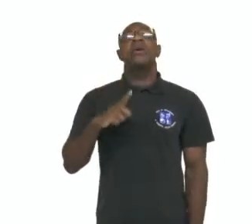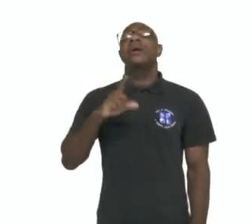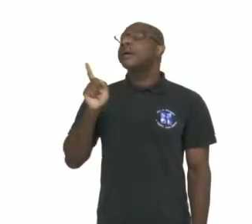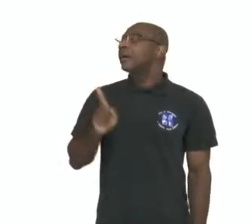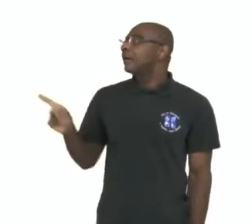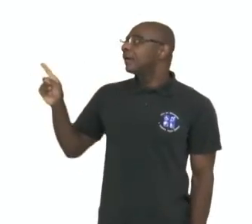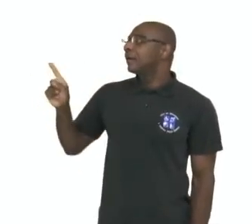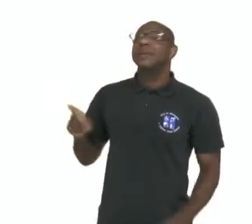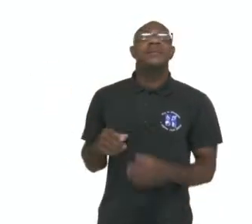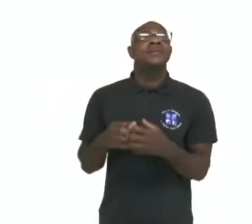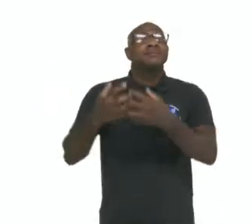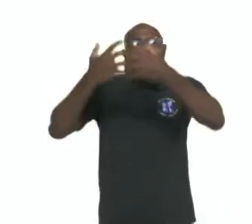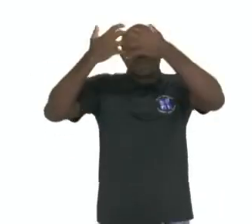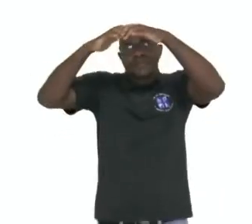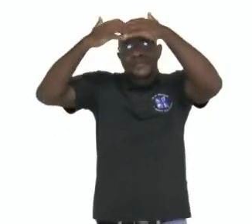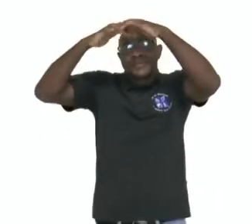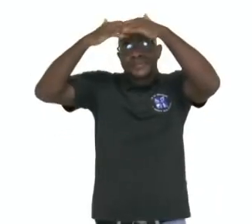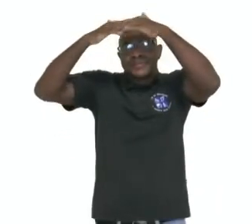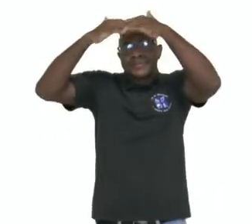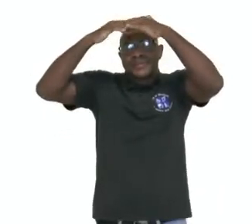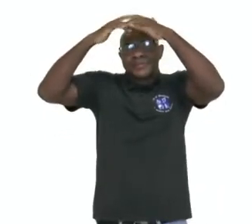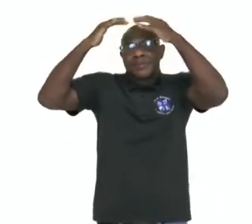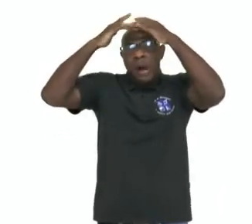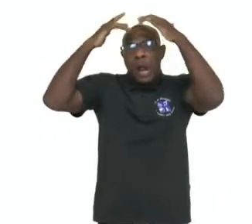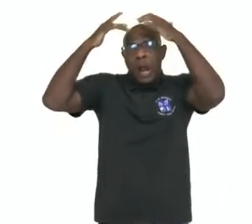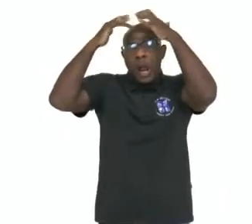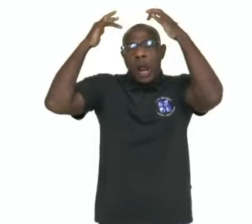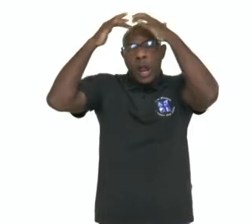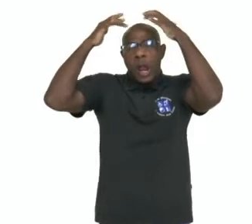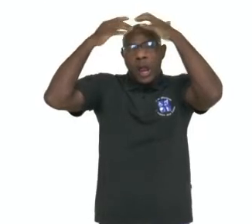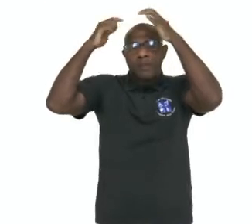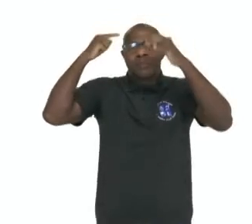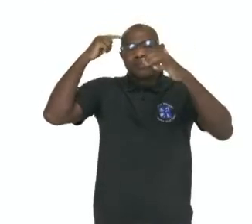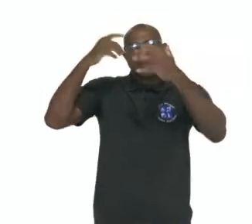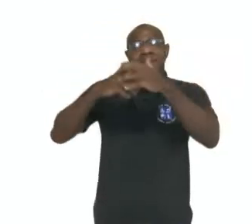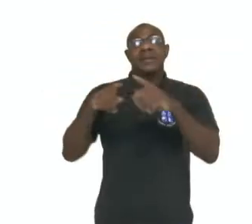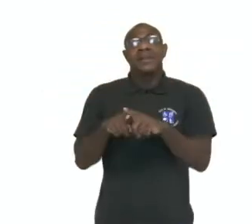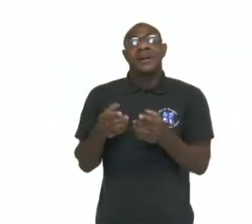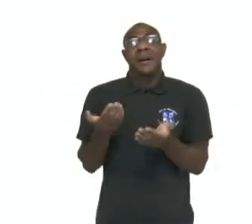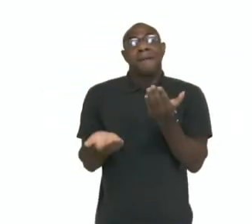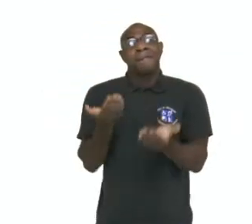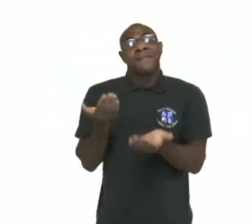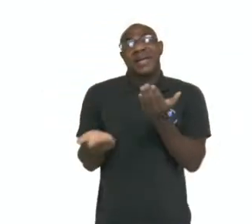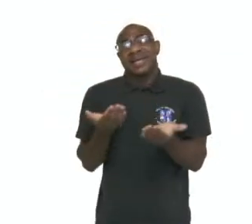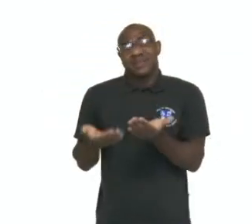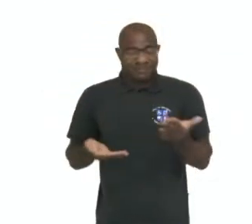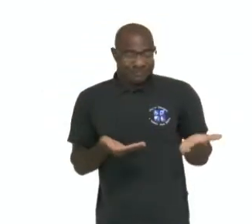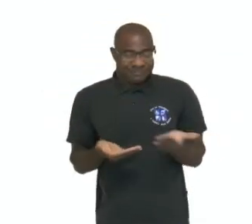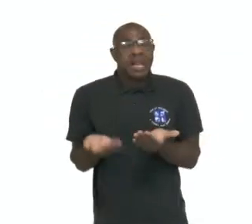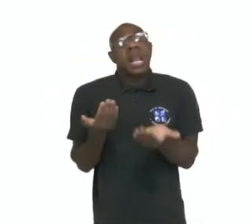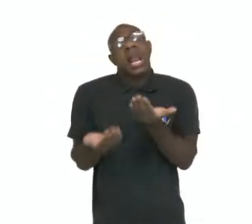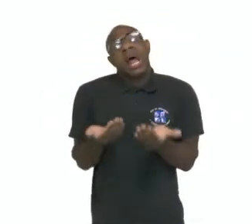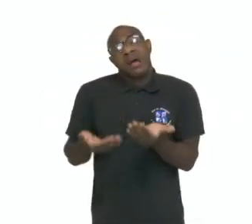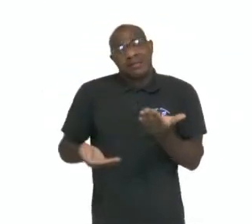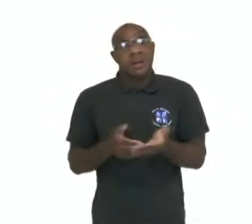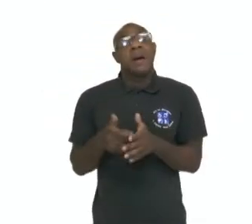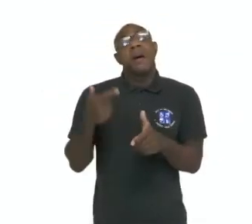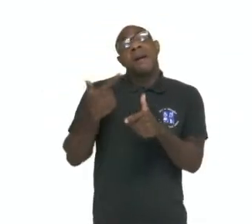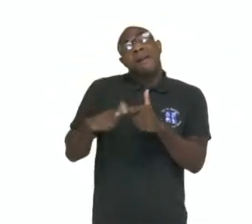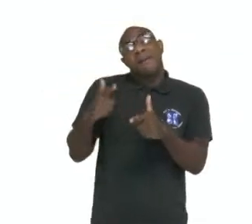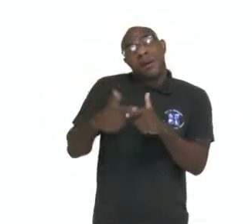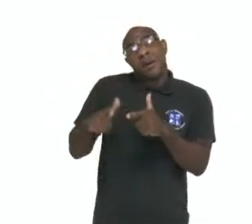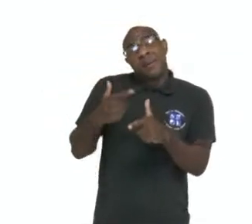malformação no sistema nervoso central, baixo peso ao nascimento,